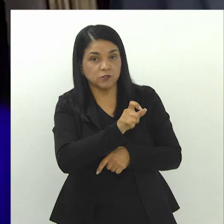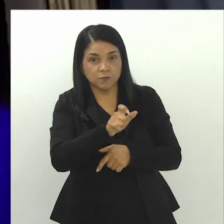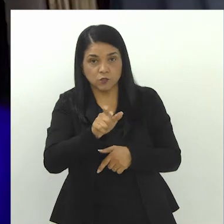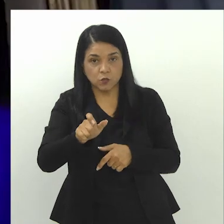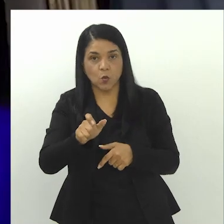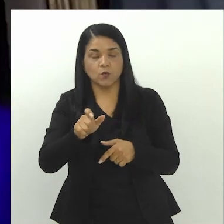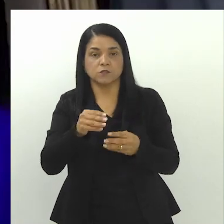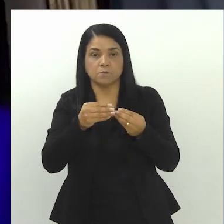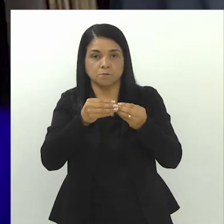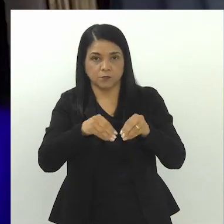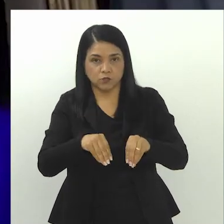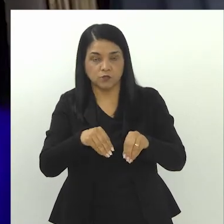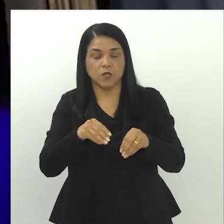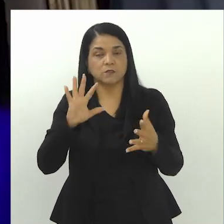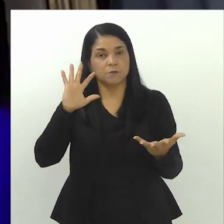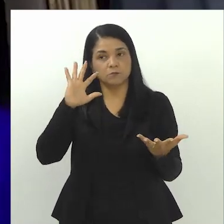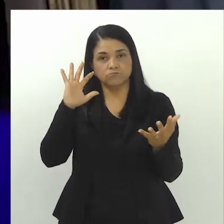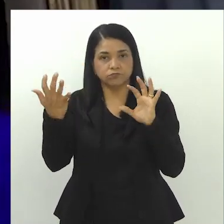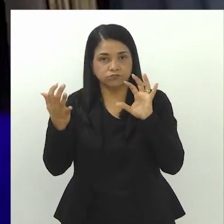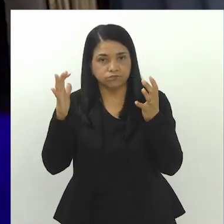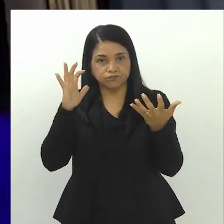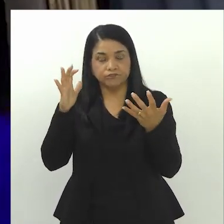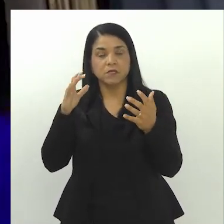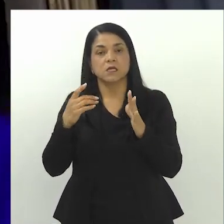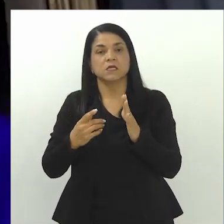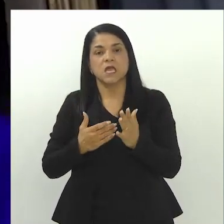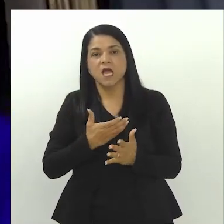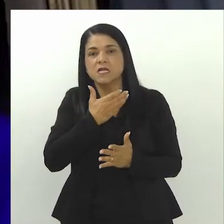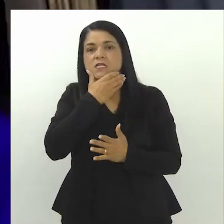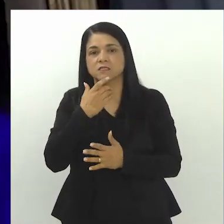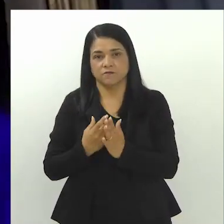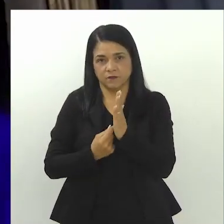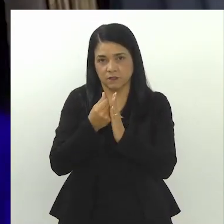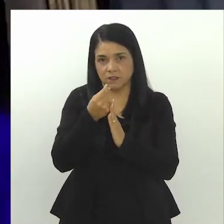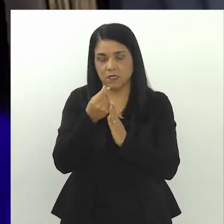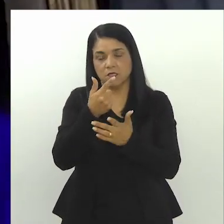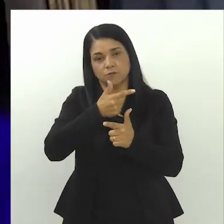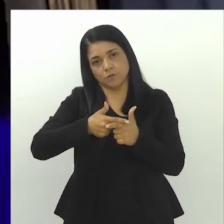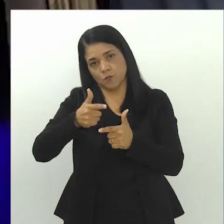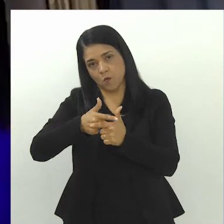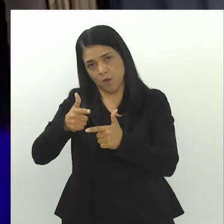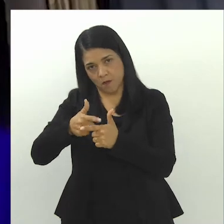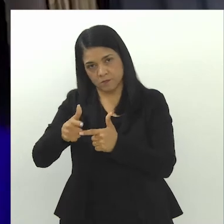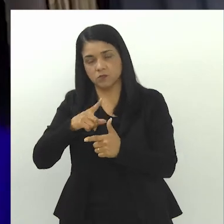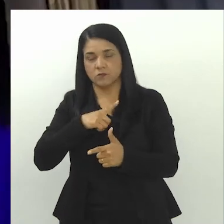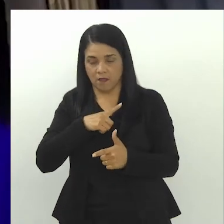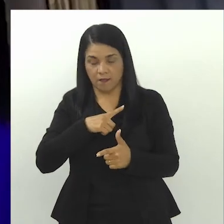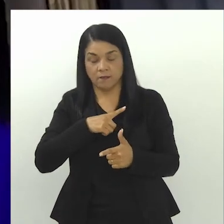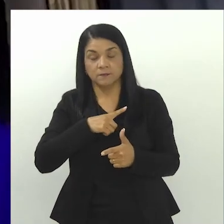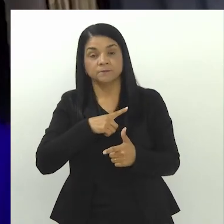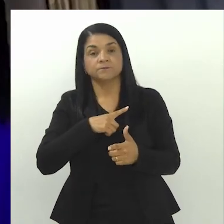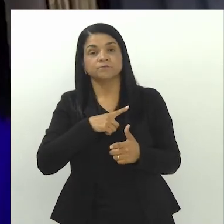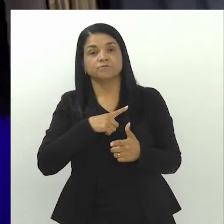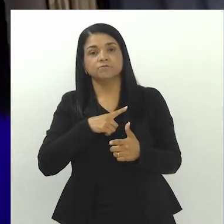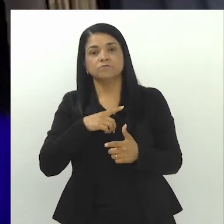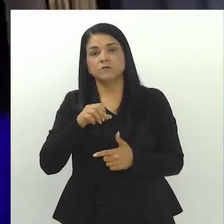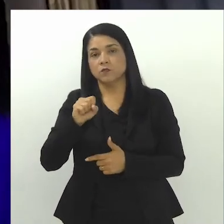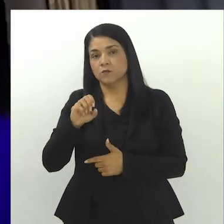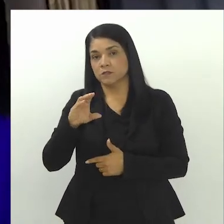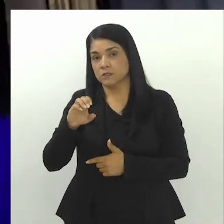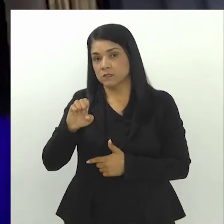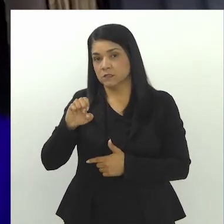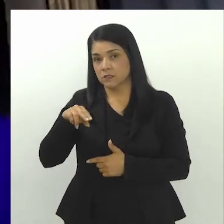mais afetadas pelos efeitos da crise climática e da crise financeira e de todos os problemas que delas decorrem.